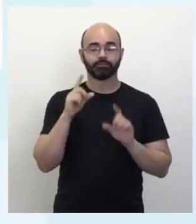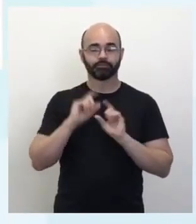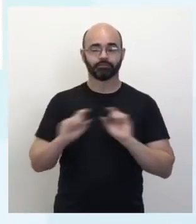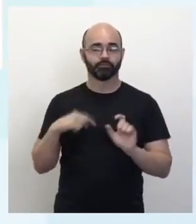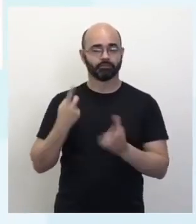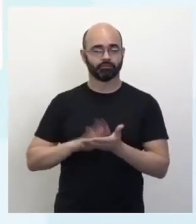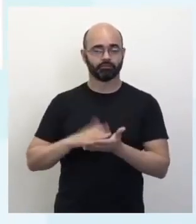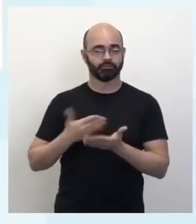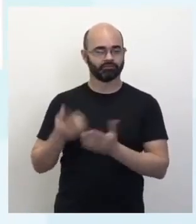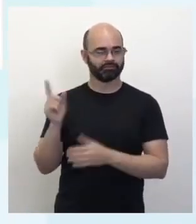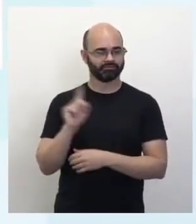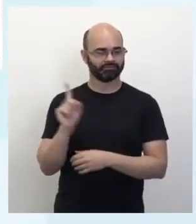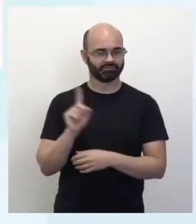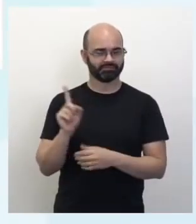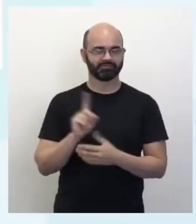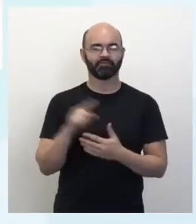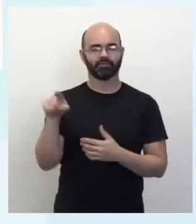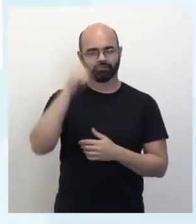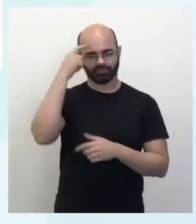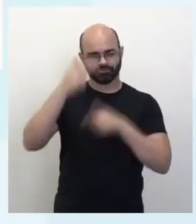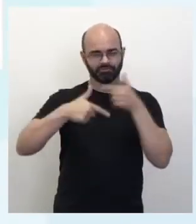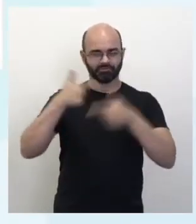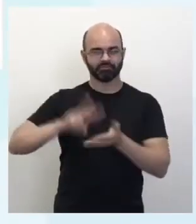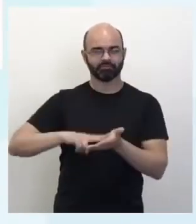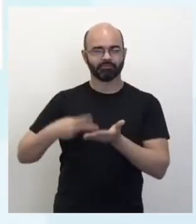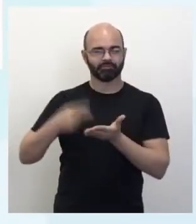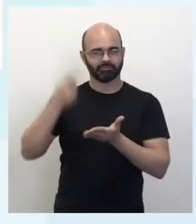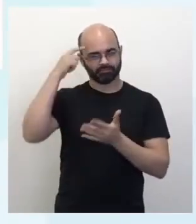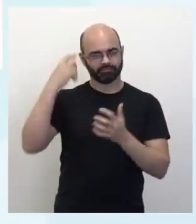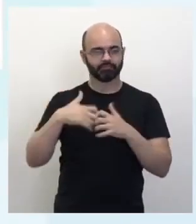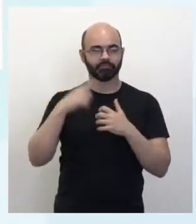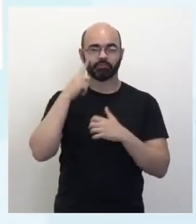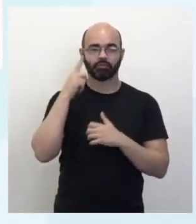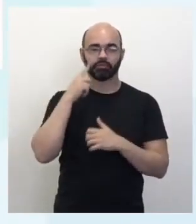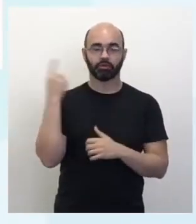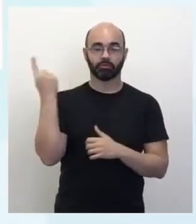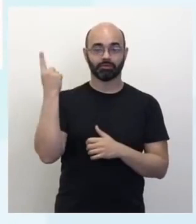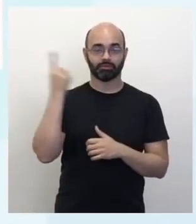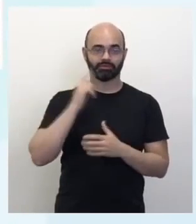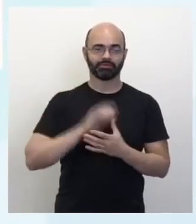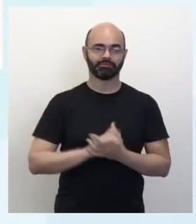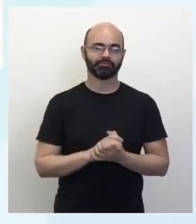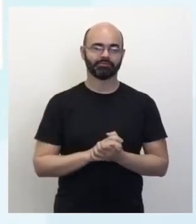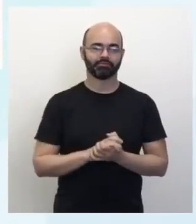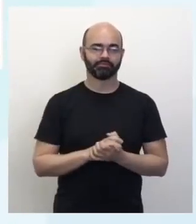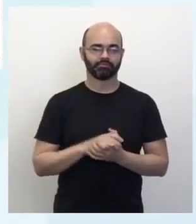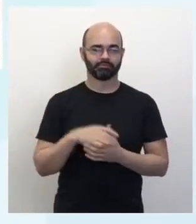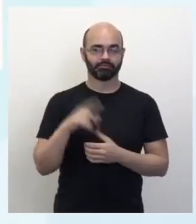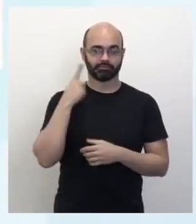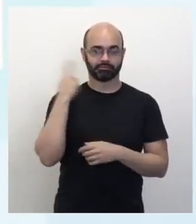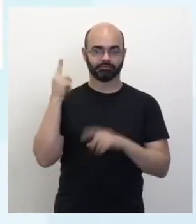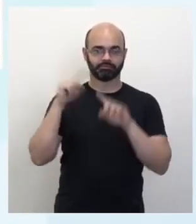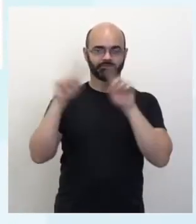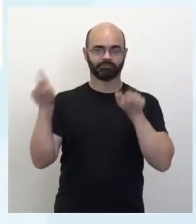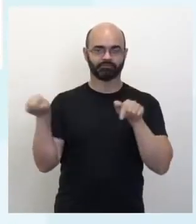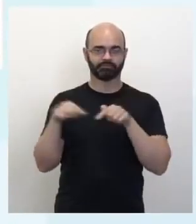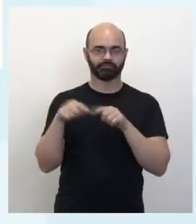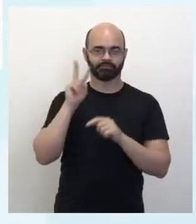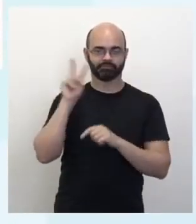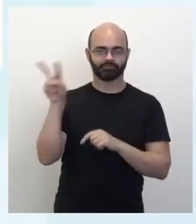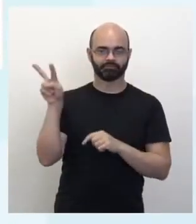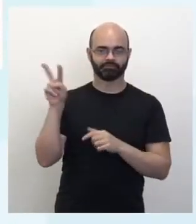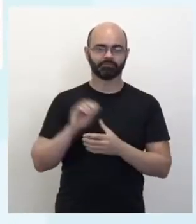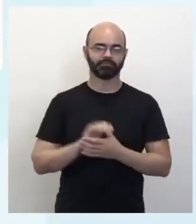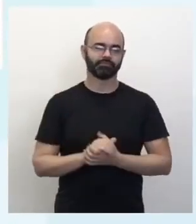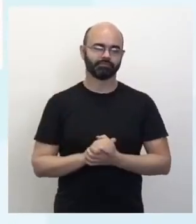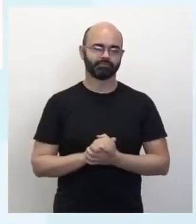agora para vocês trabalhar a estratégia de leitura. Então, olha só. It's the weekend, buddy. Do you want me to repeat Yes. or